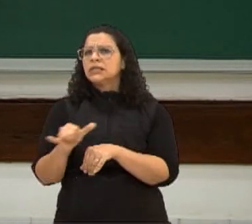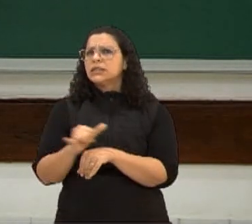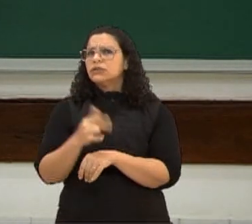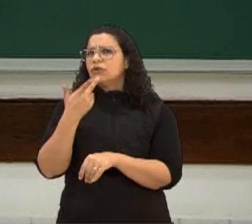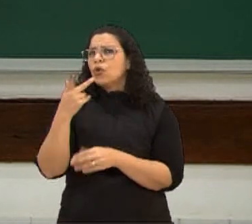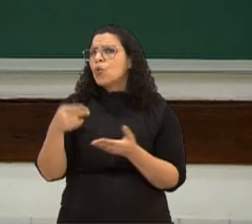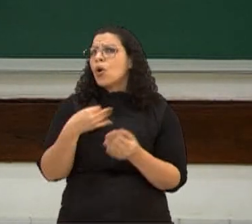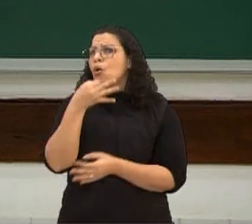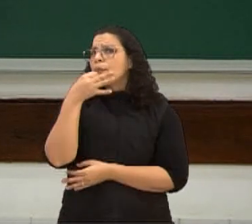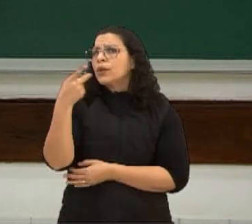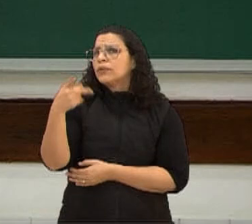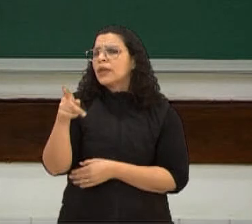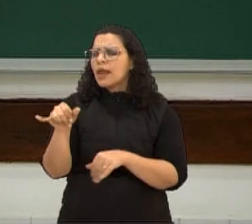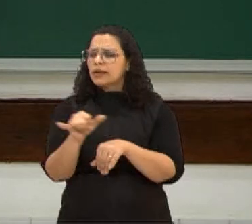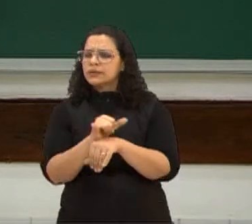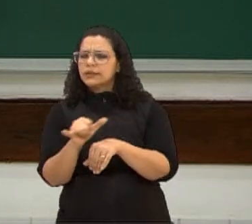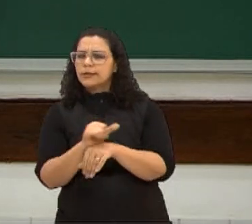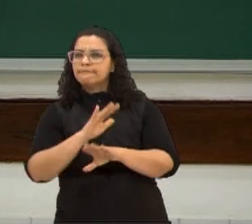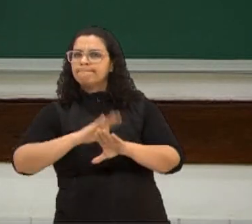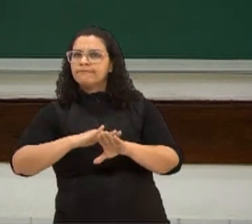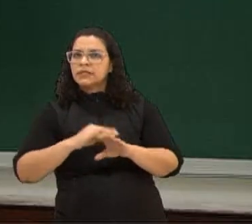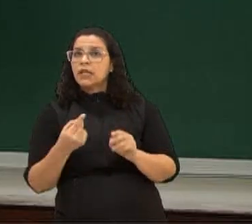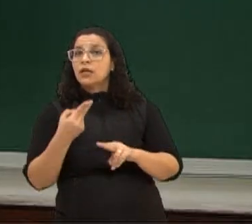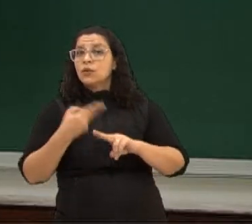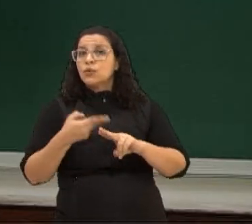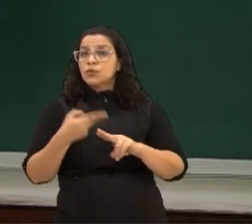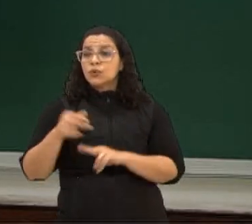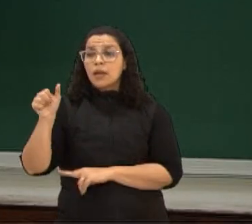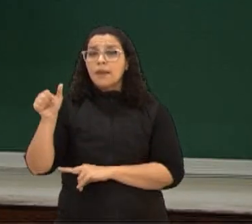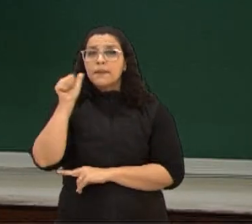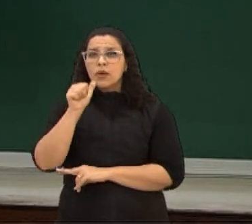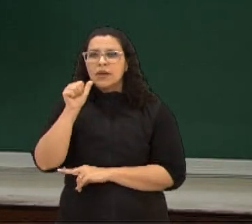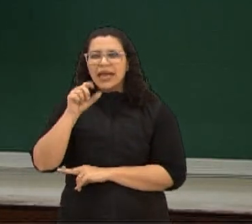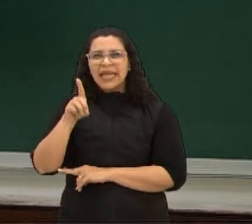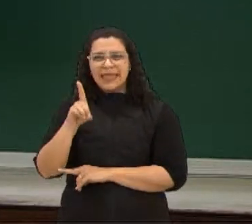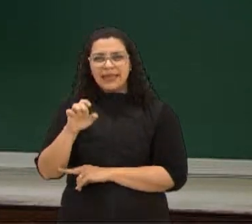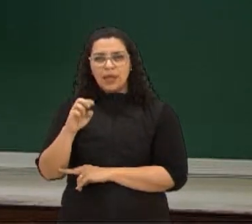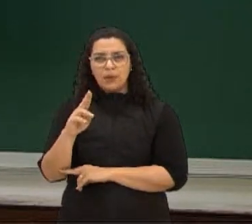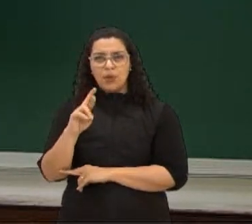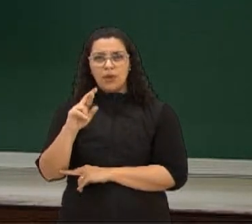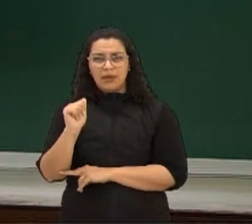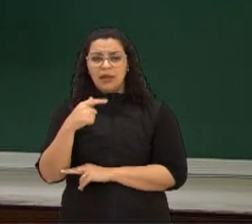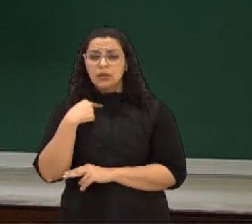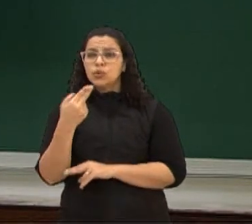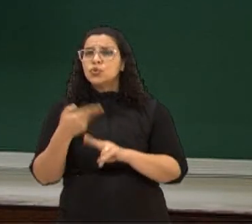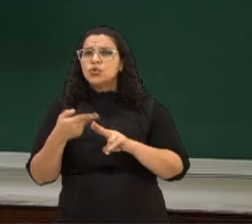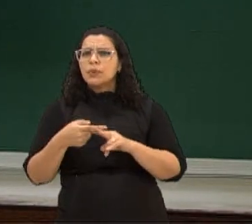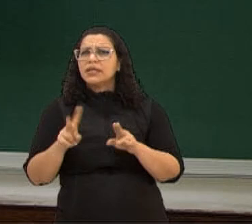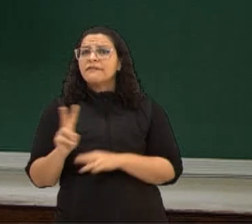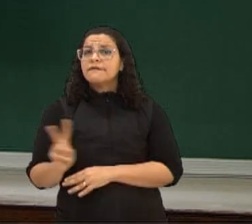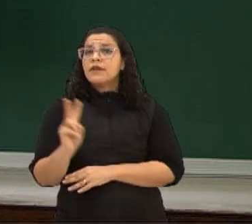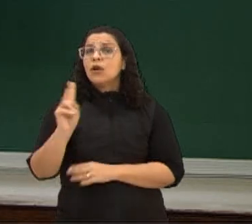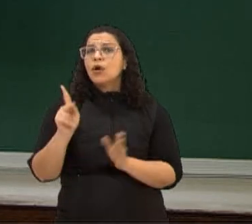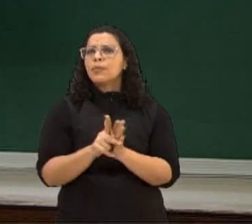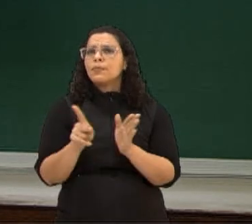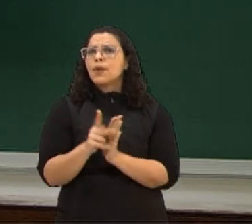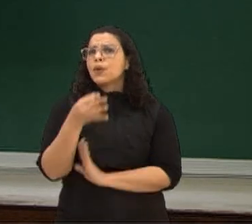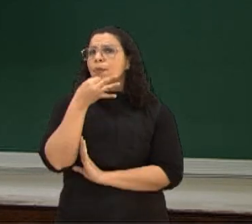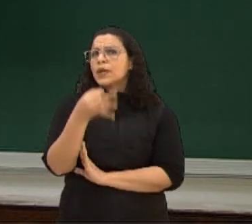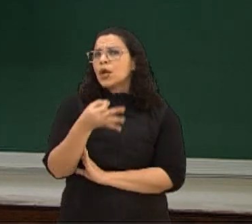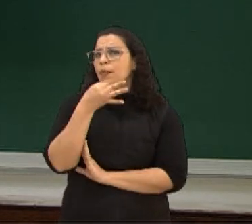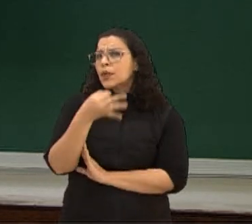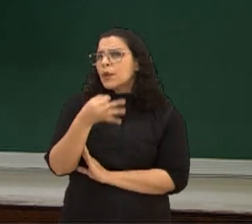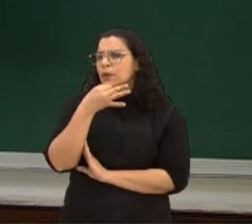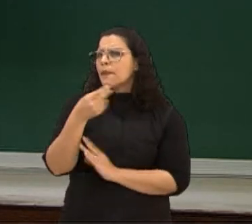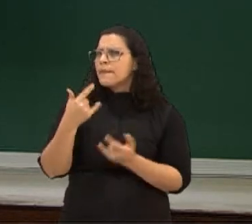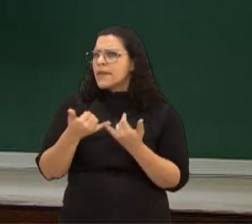ou qual foi a estratégia que a leitora utilizou para validar, para transformar aquilo como se